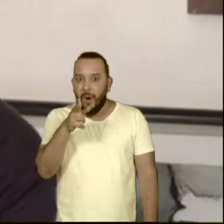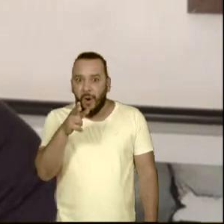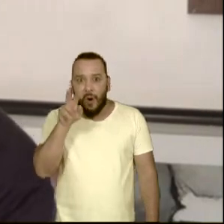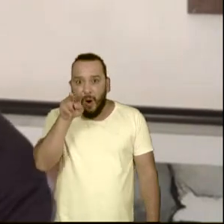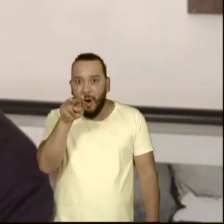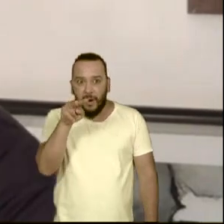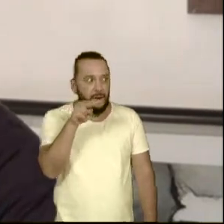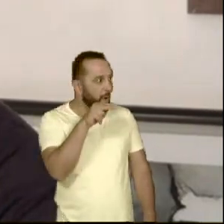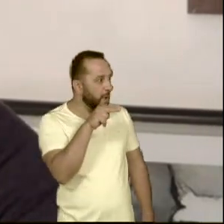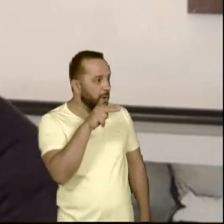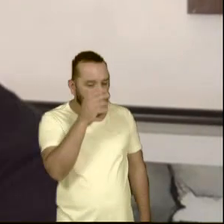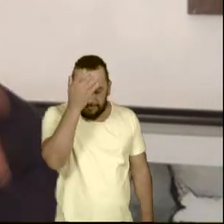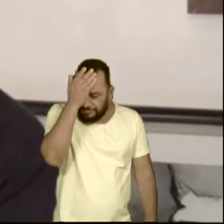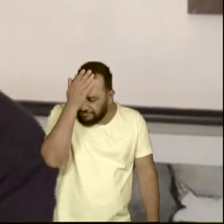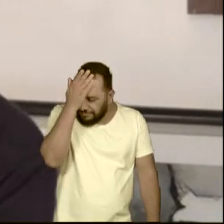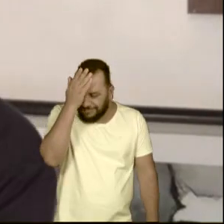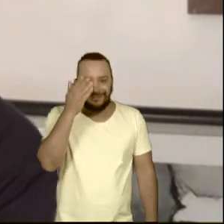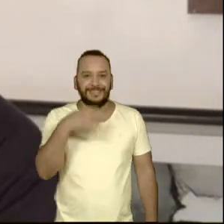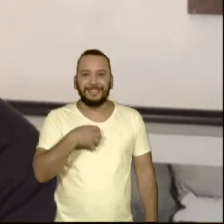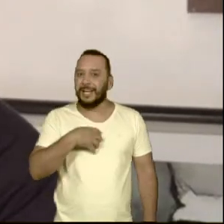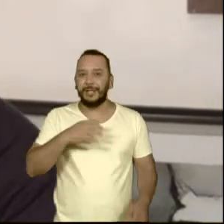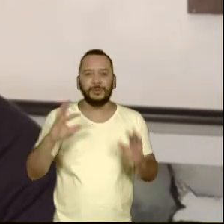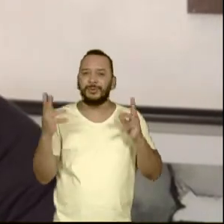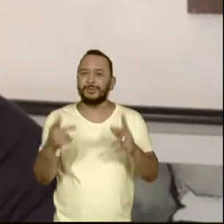volta, ele abaixa, o pulmão na cabeça, ele faz tudo.